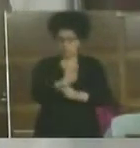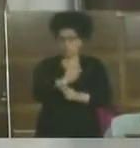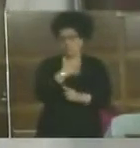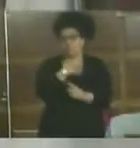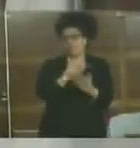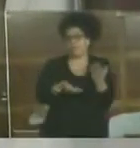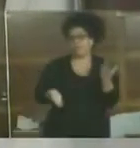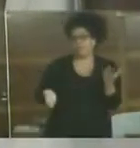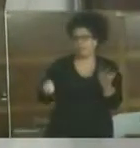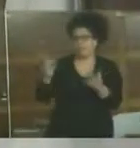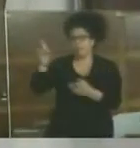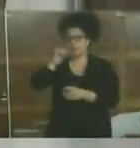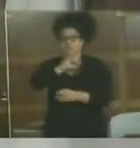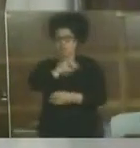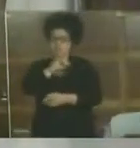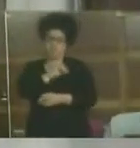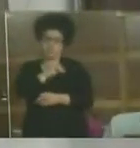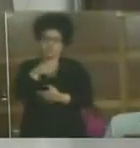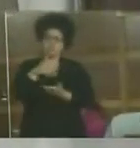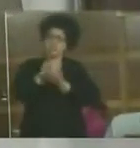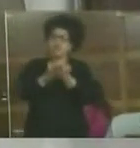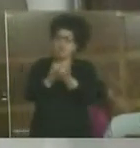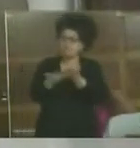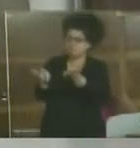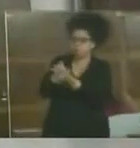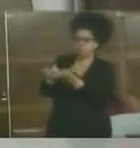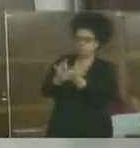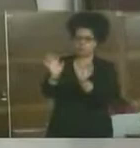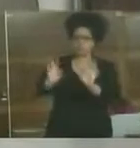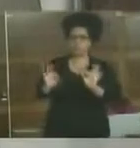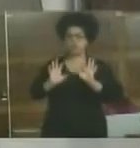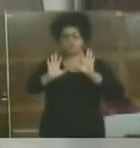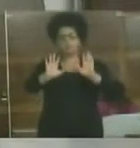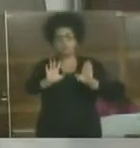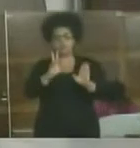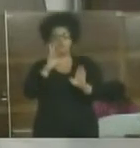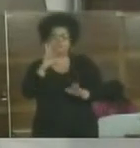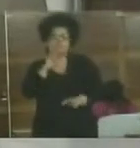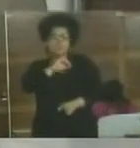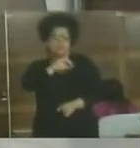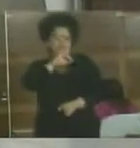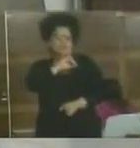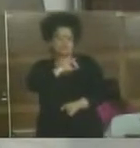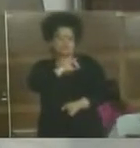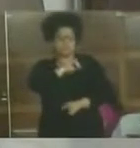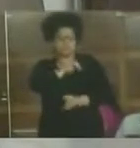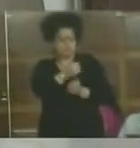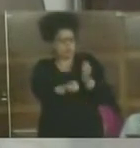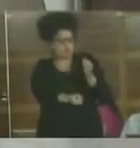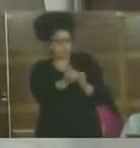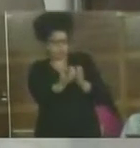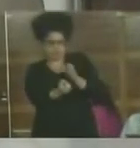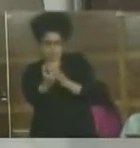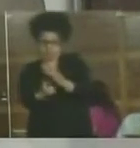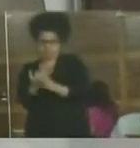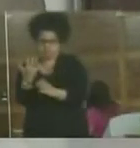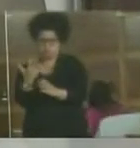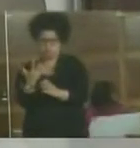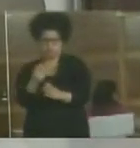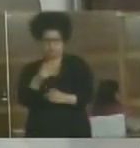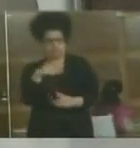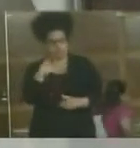para Itaguaí, nada contra eles, nada. Mas nós não podemos ver Itaguaí com esses órgãos atendendo a população e nós